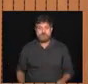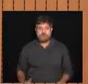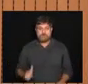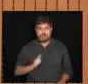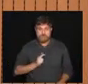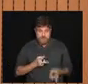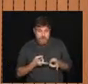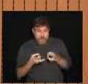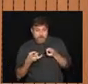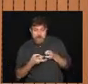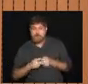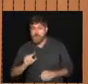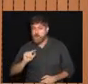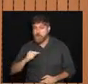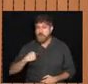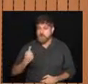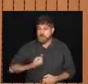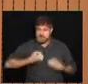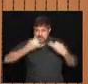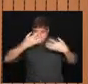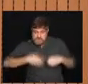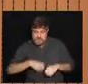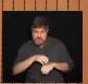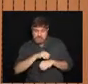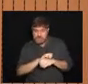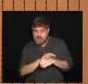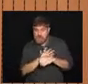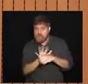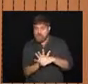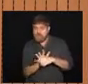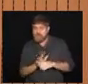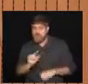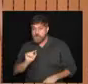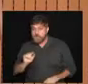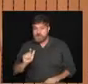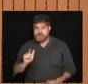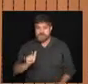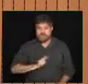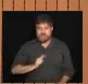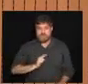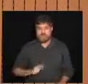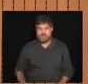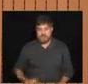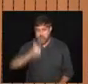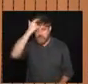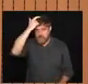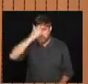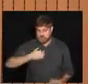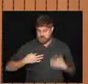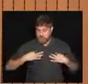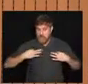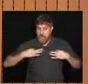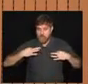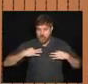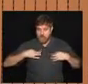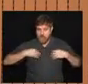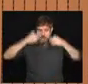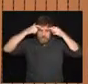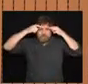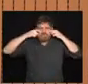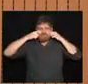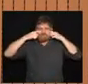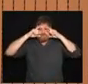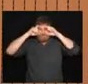ter reparado, quando a gente está falando desse vírus, que eles colocam pessoas totalmente paramentadas,